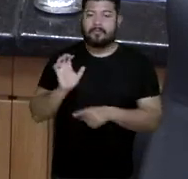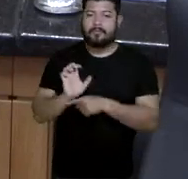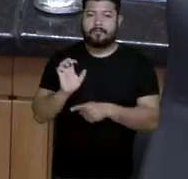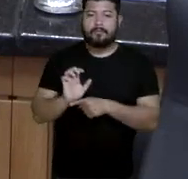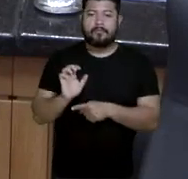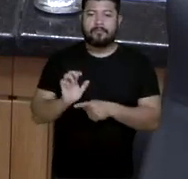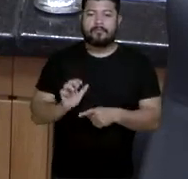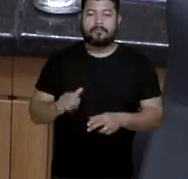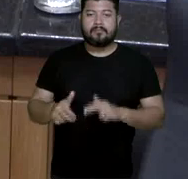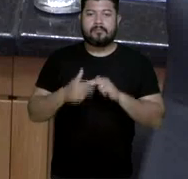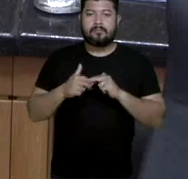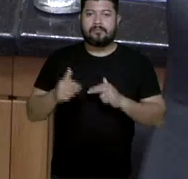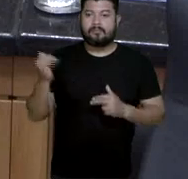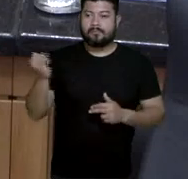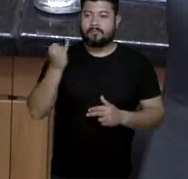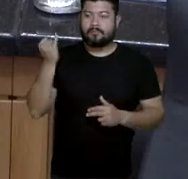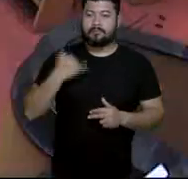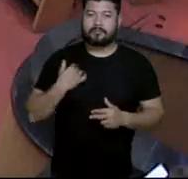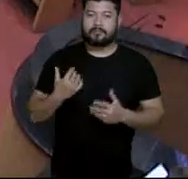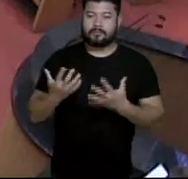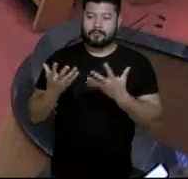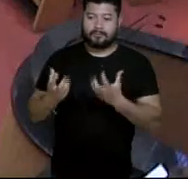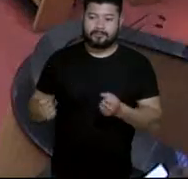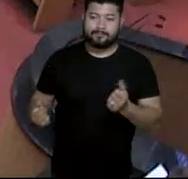o meu encaminhamento de voto é pelo voto favorável.